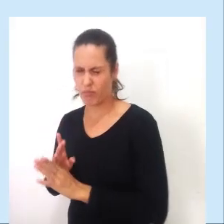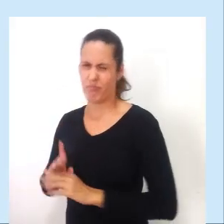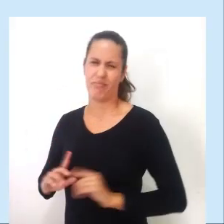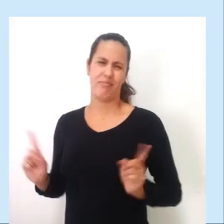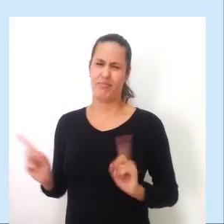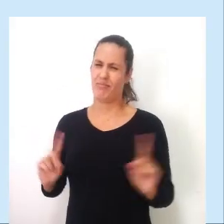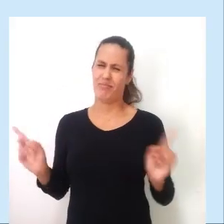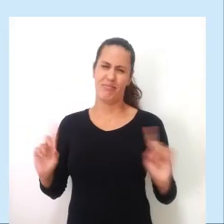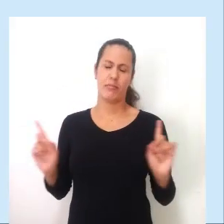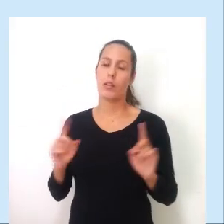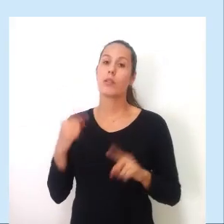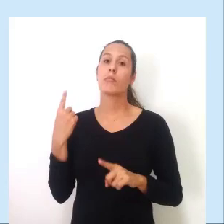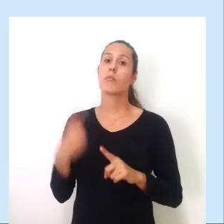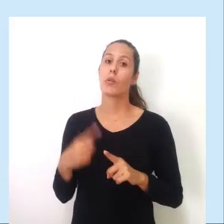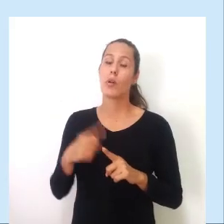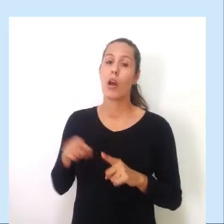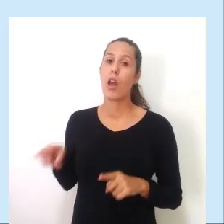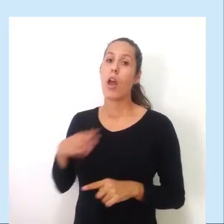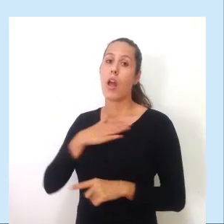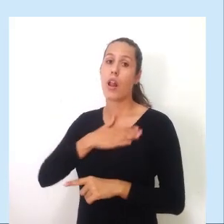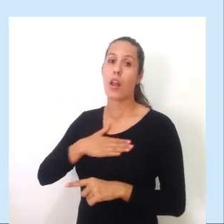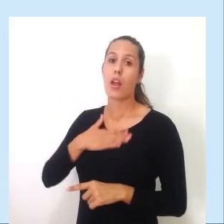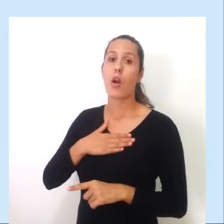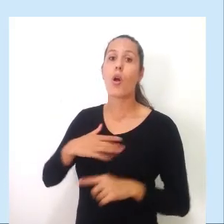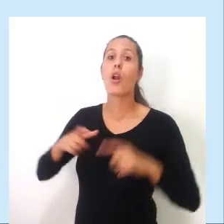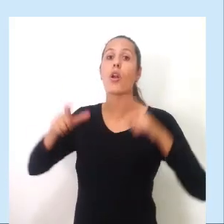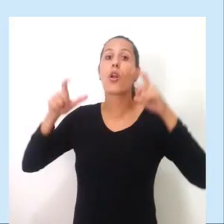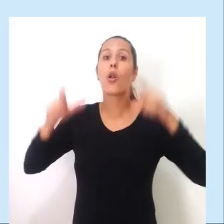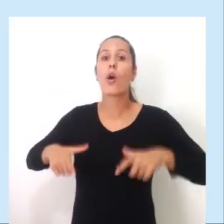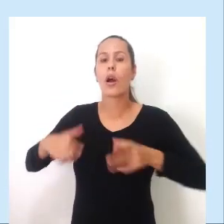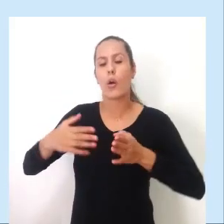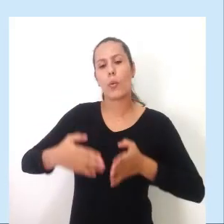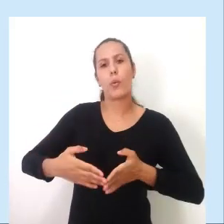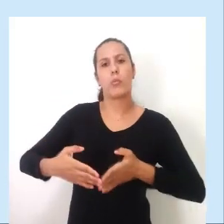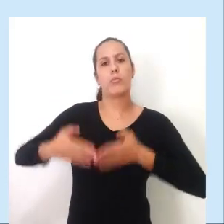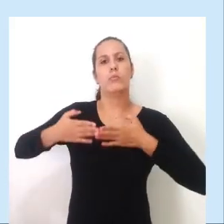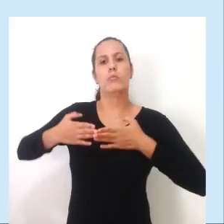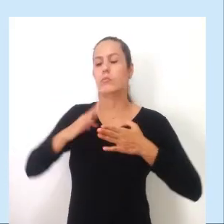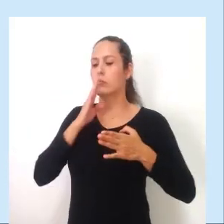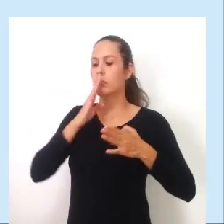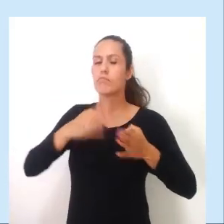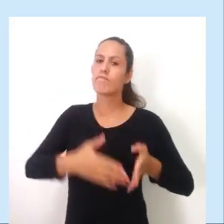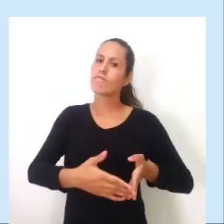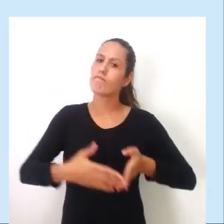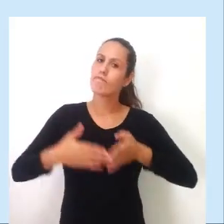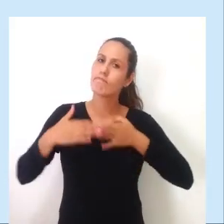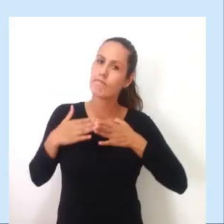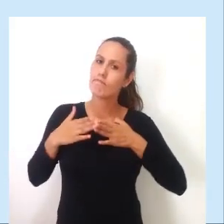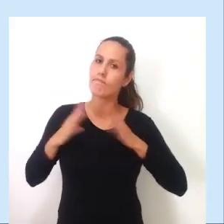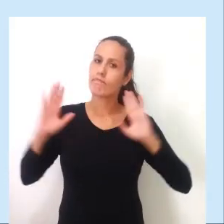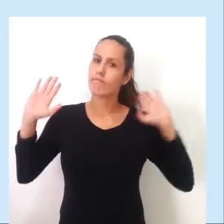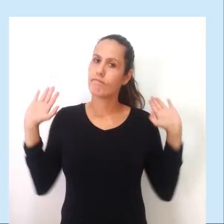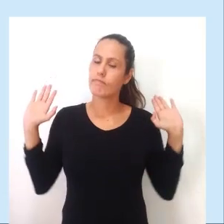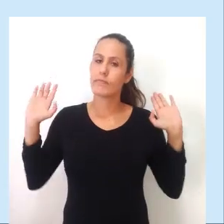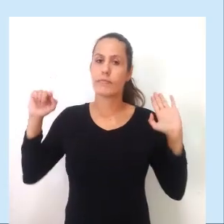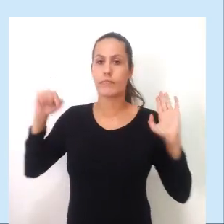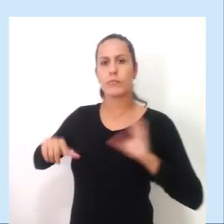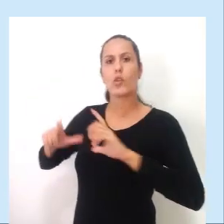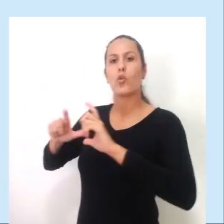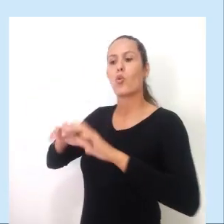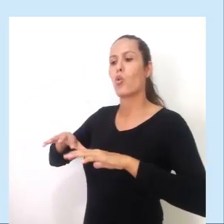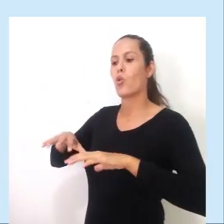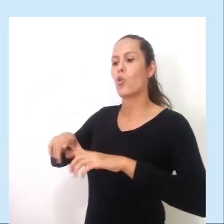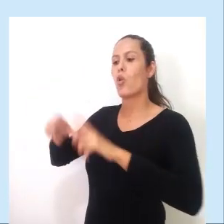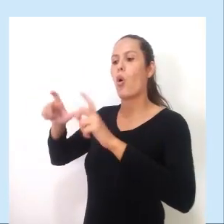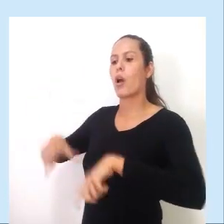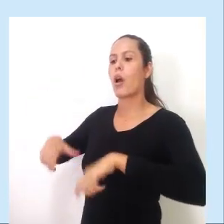vai, ok? Por quê? Porque ele gosta de ambientes restritos. Fóssil de ambiente é porque é um